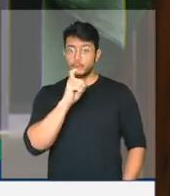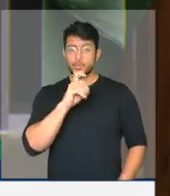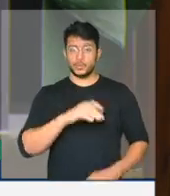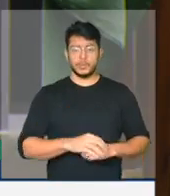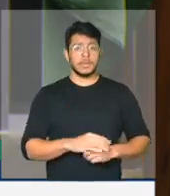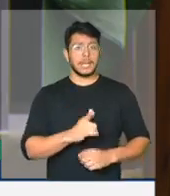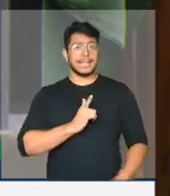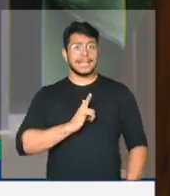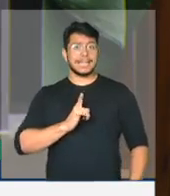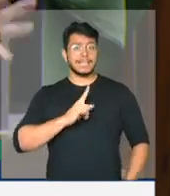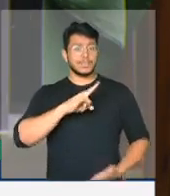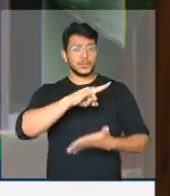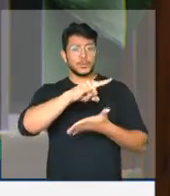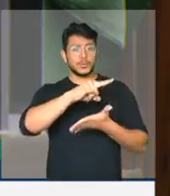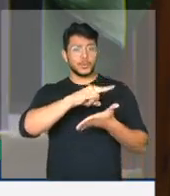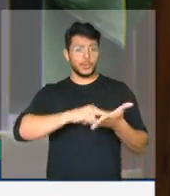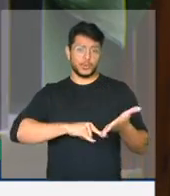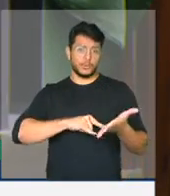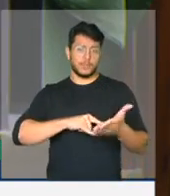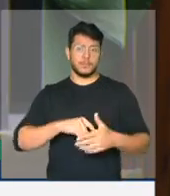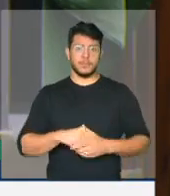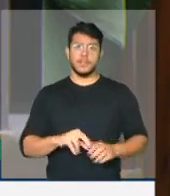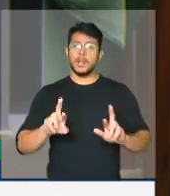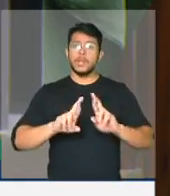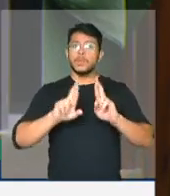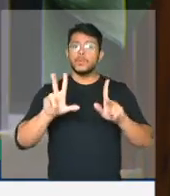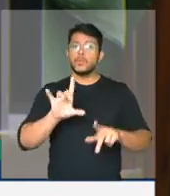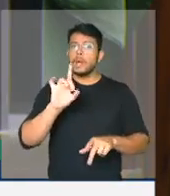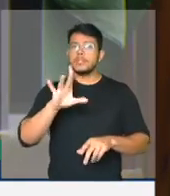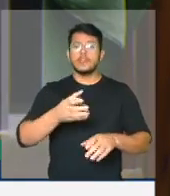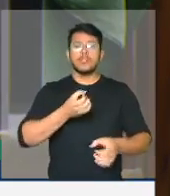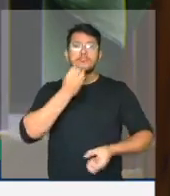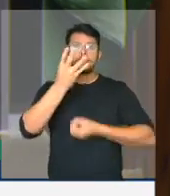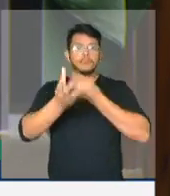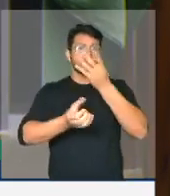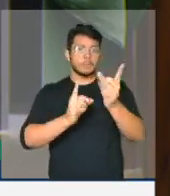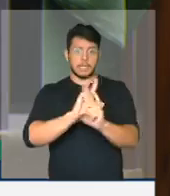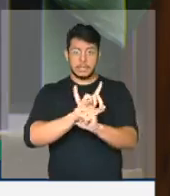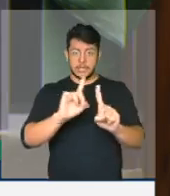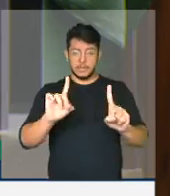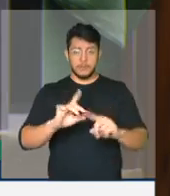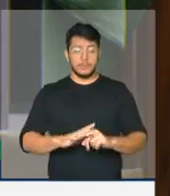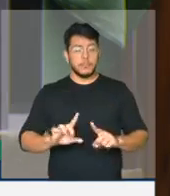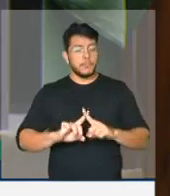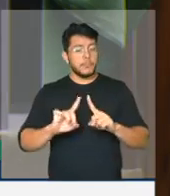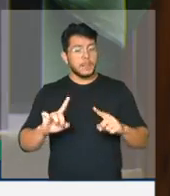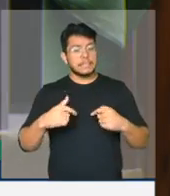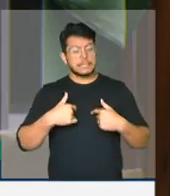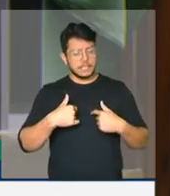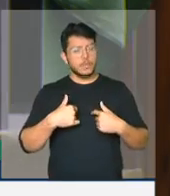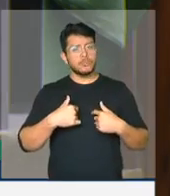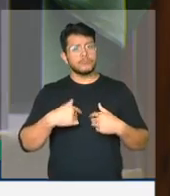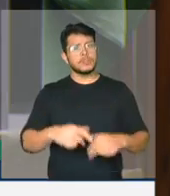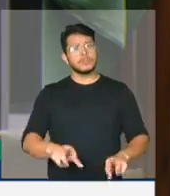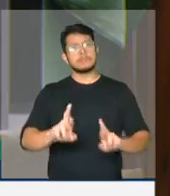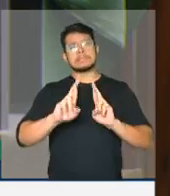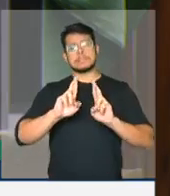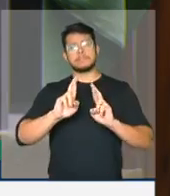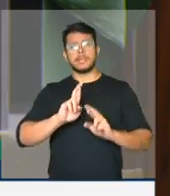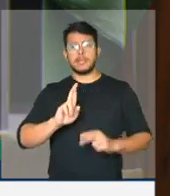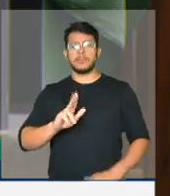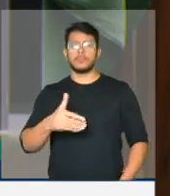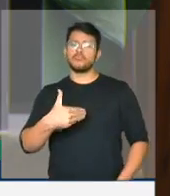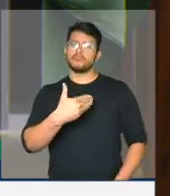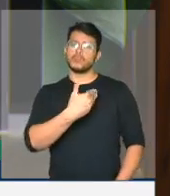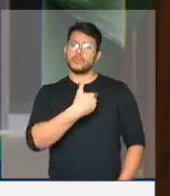documental, não são mais palavras ao vento. Eu torço para que o governo dê certo, voto as medidas